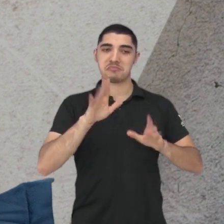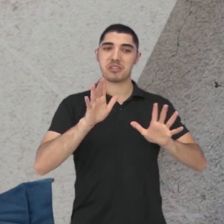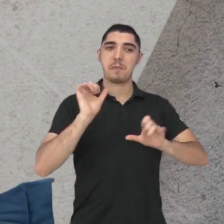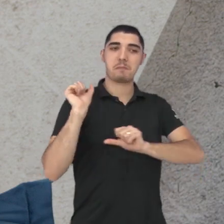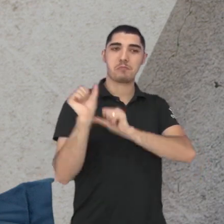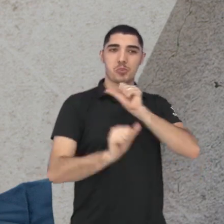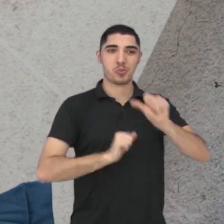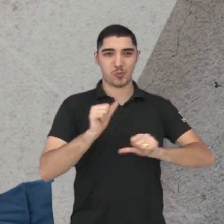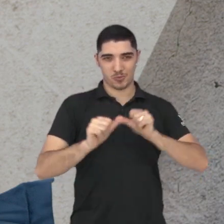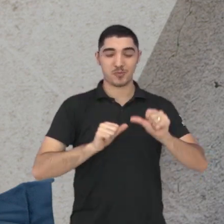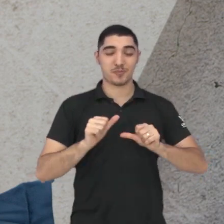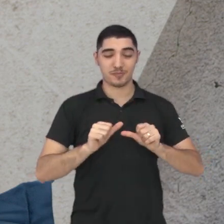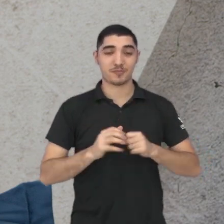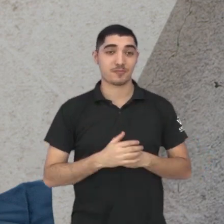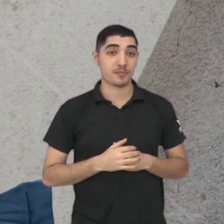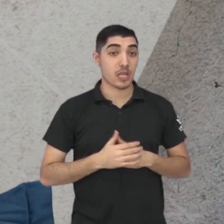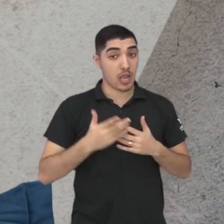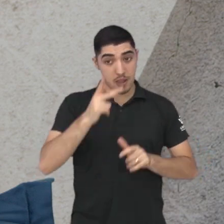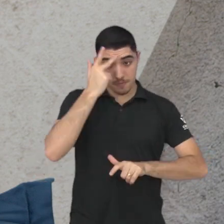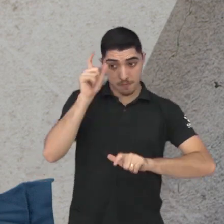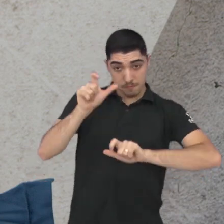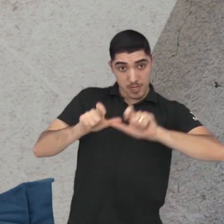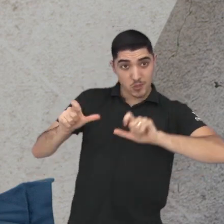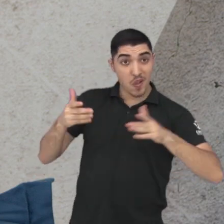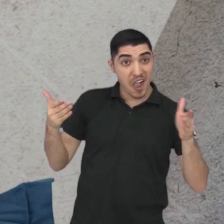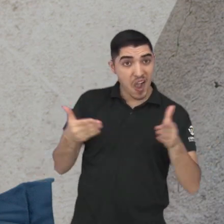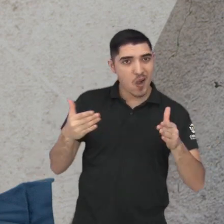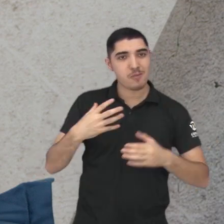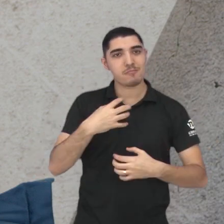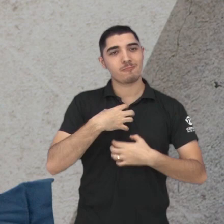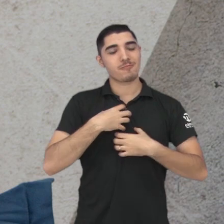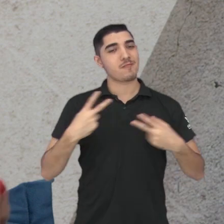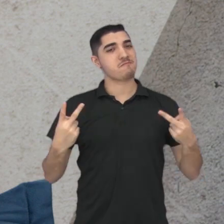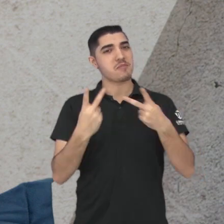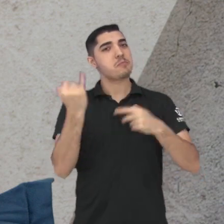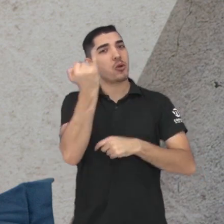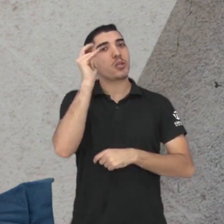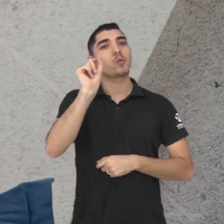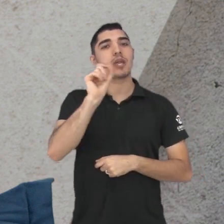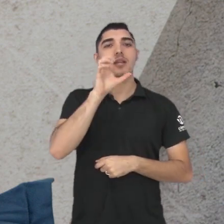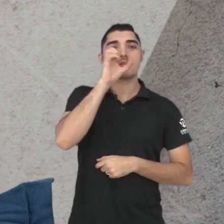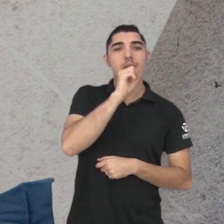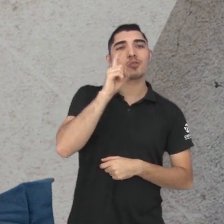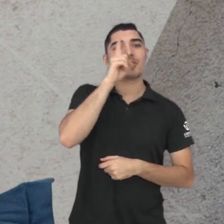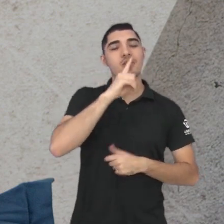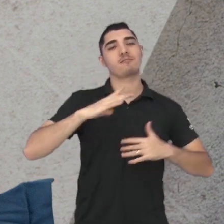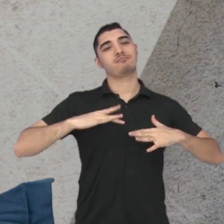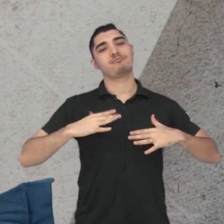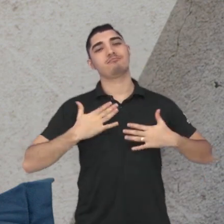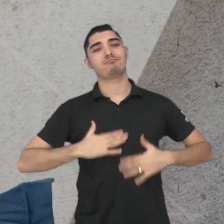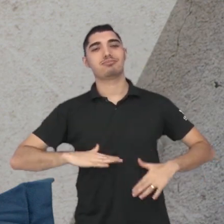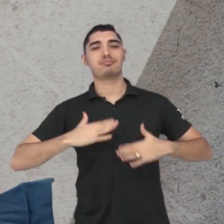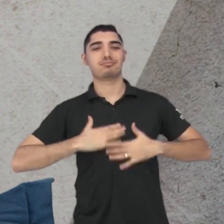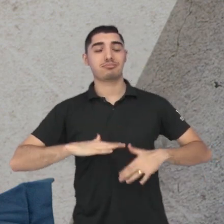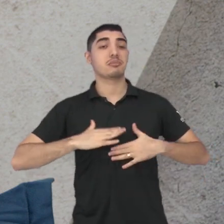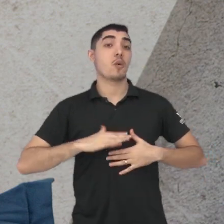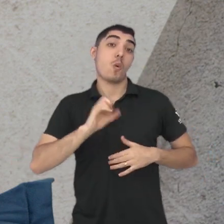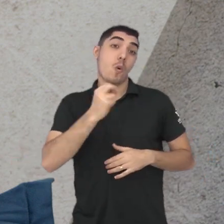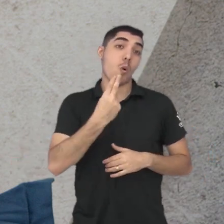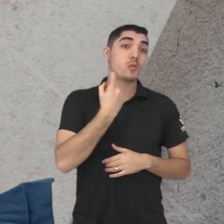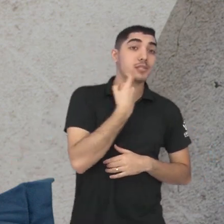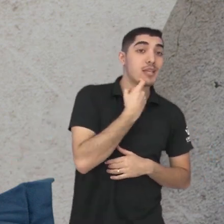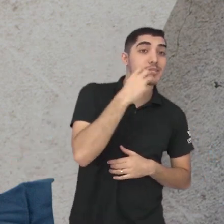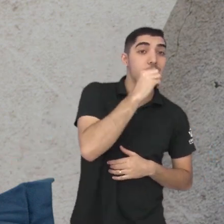mudança após esse período. Então as pessoas elas estão dando muito valor àquele descanso do final de semana, quando tem uma folguinha mais estendida aí, uma sexta,